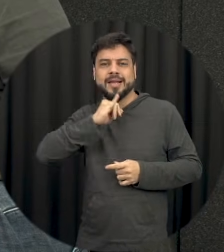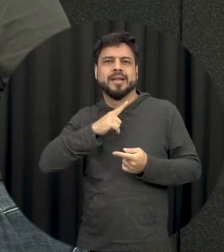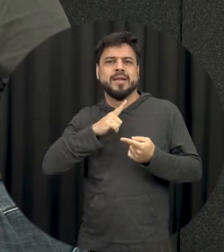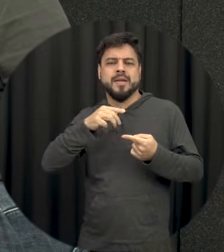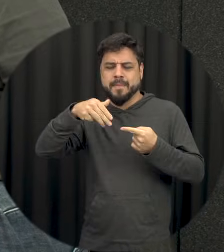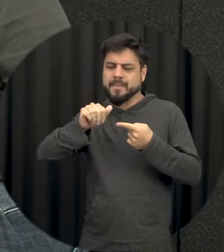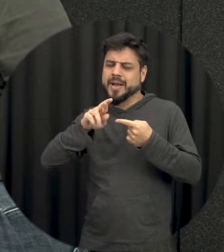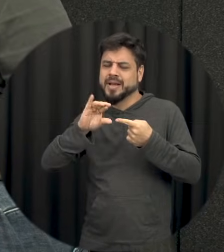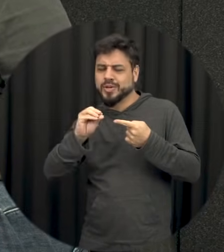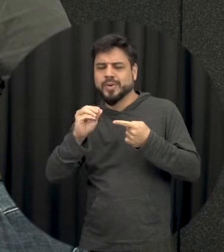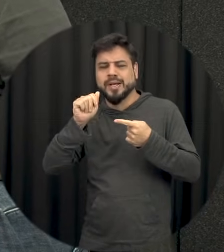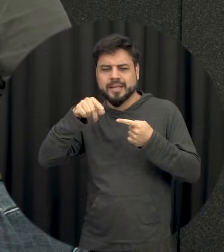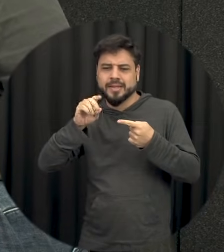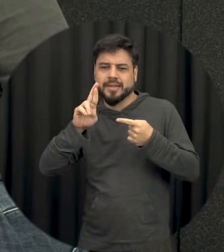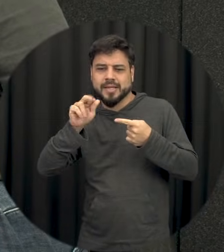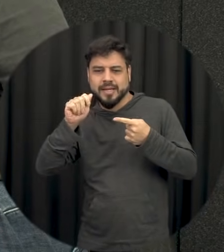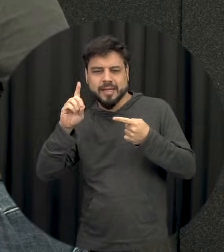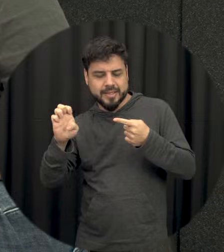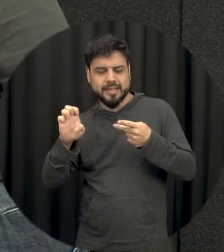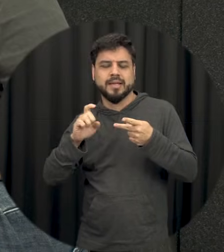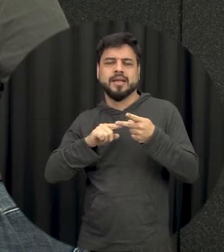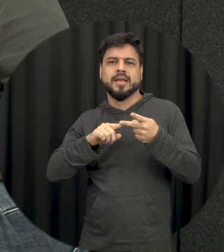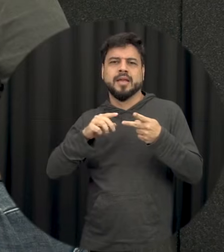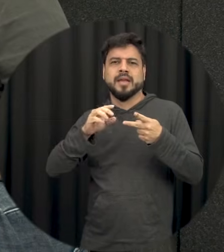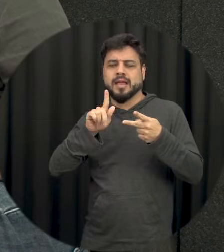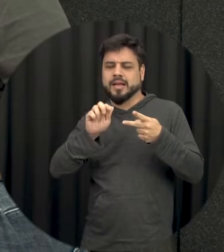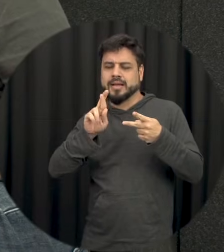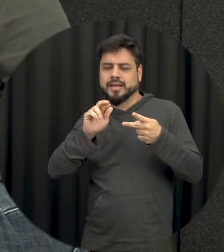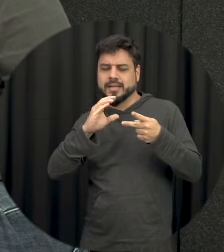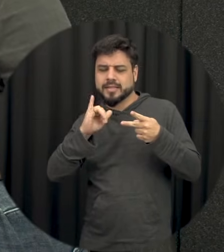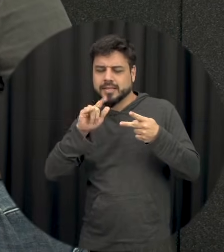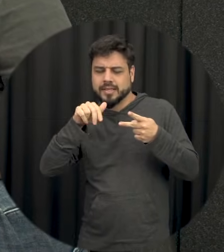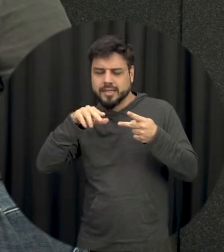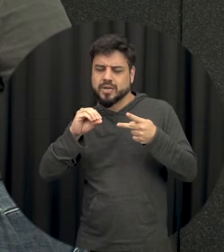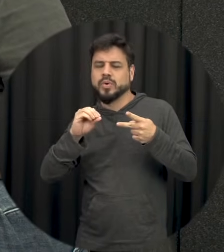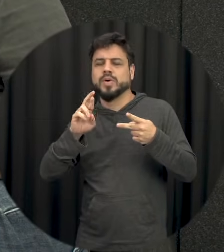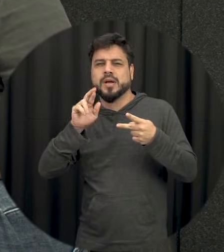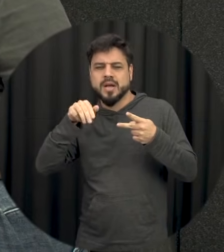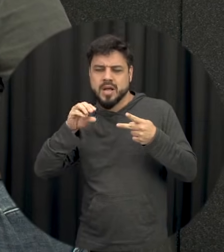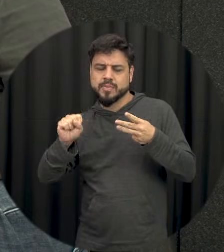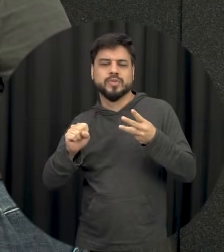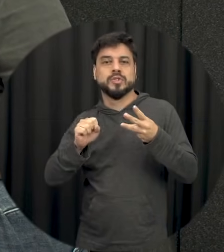Graciliano Ramos, Rubem Fonseca, que ninguém tinha traduzido na Itália.